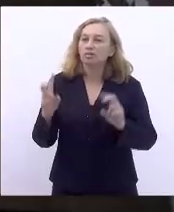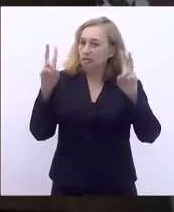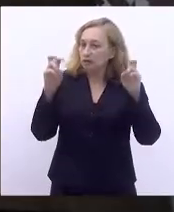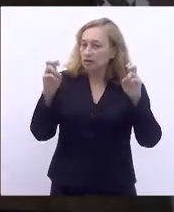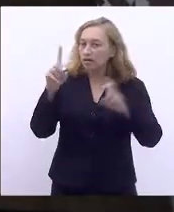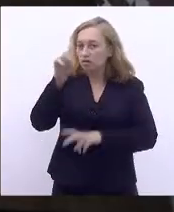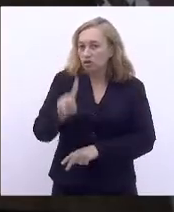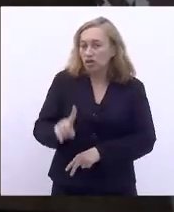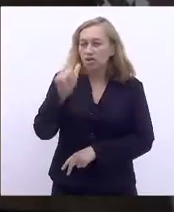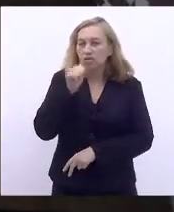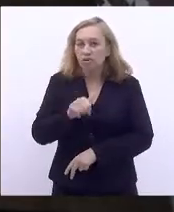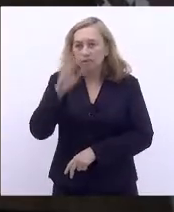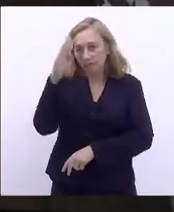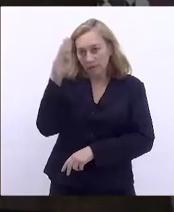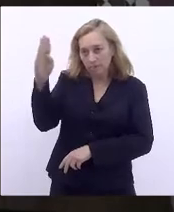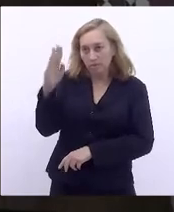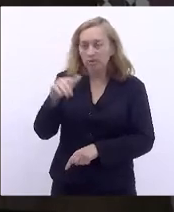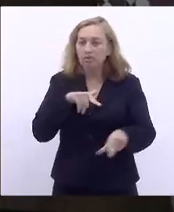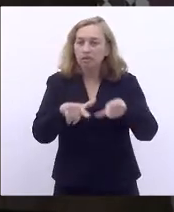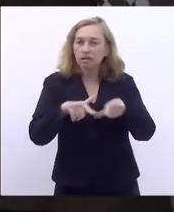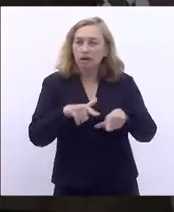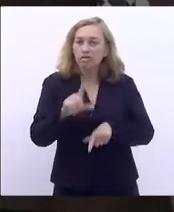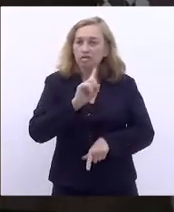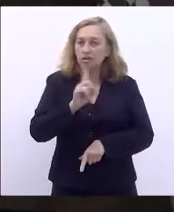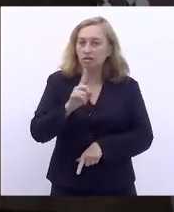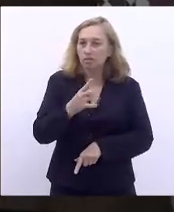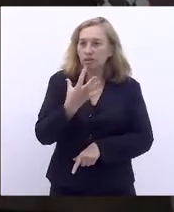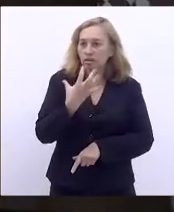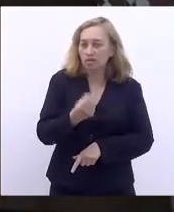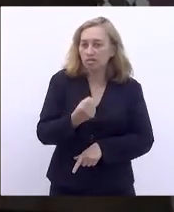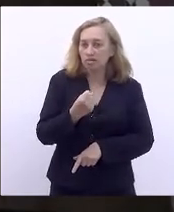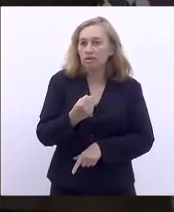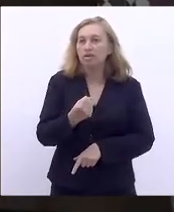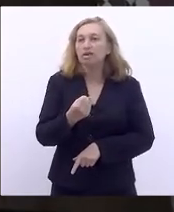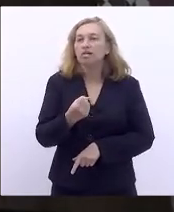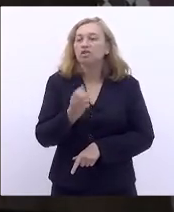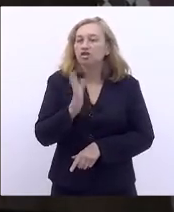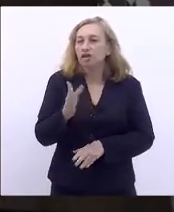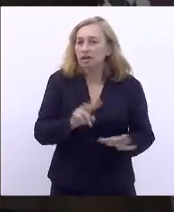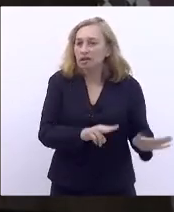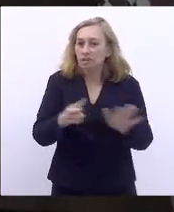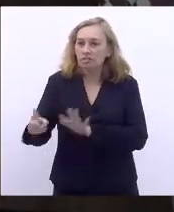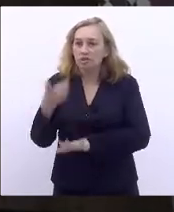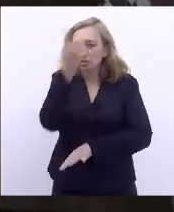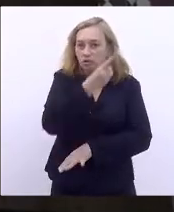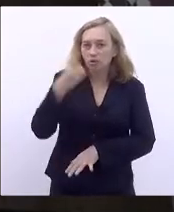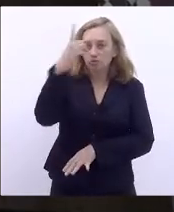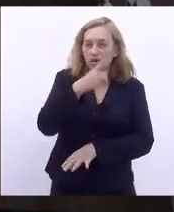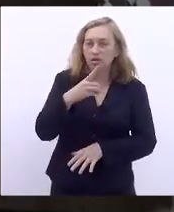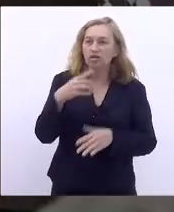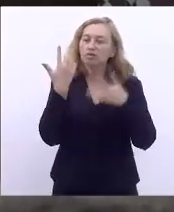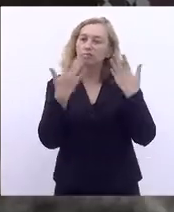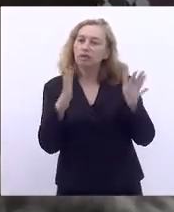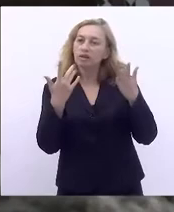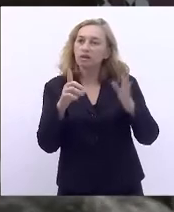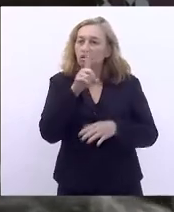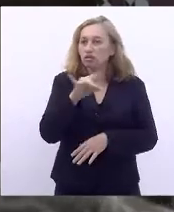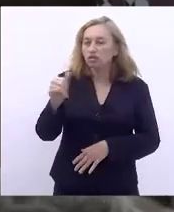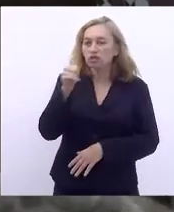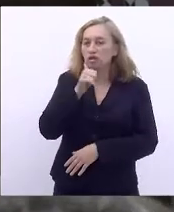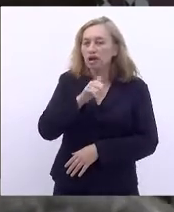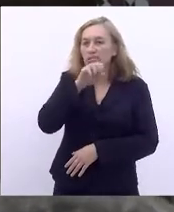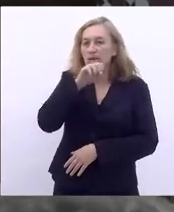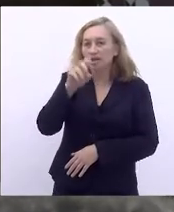mulheres, principalmente do trabalho não remunerado, já que essa semana, no domingo, a gente comemora o Dia das Mães,